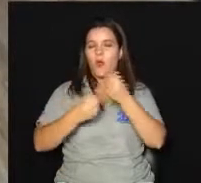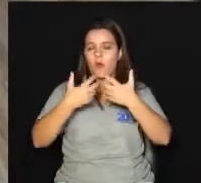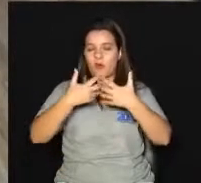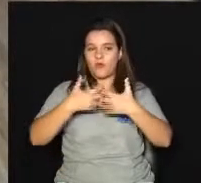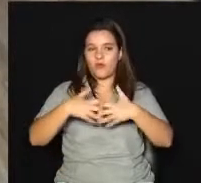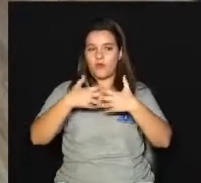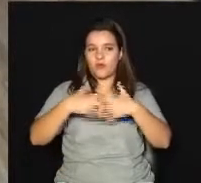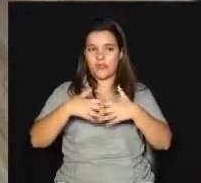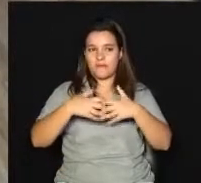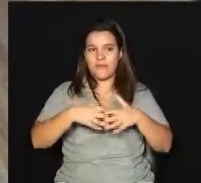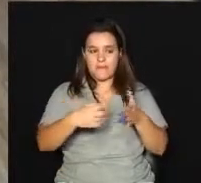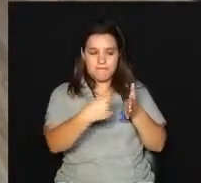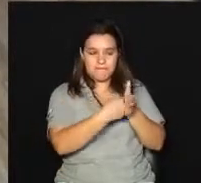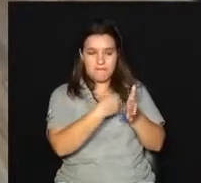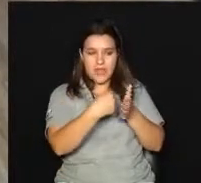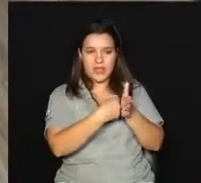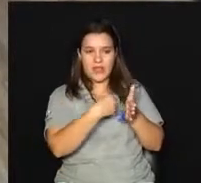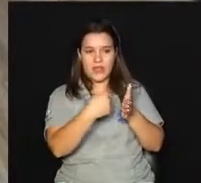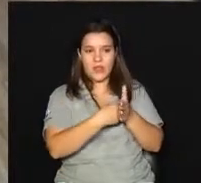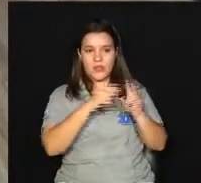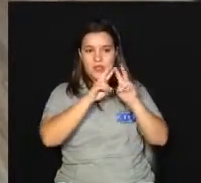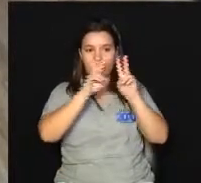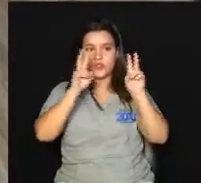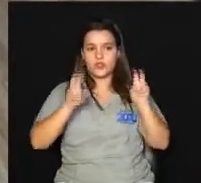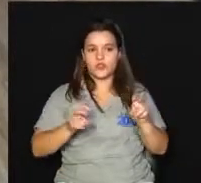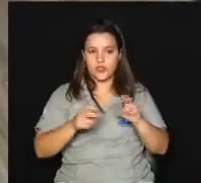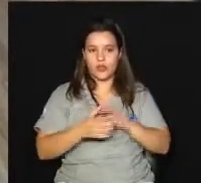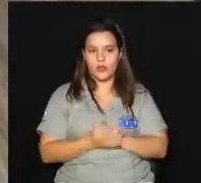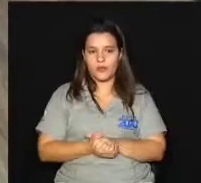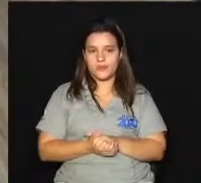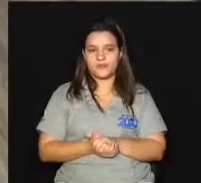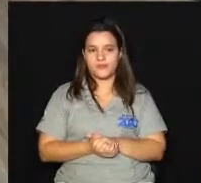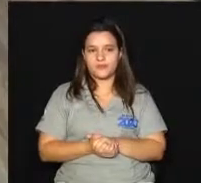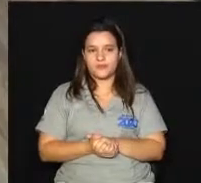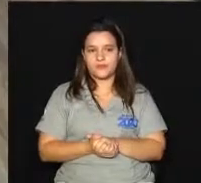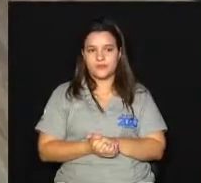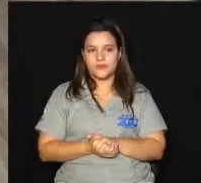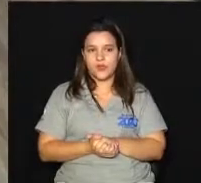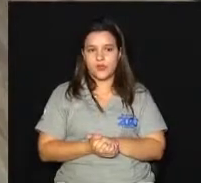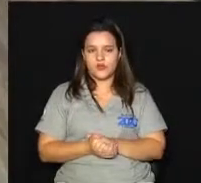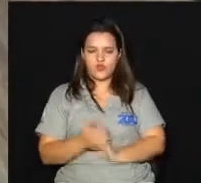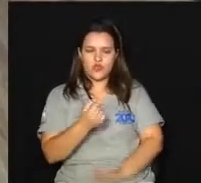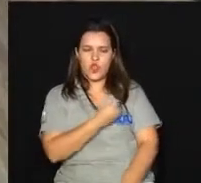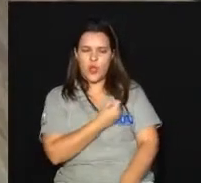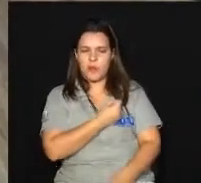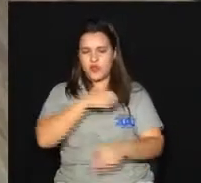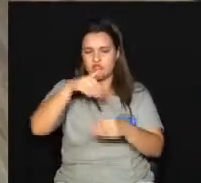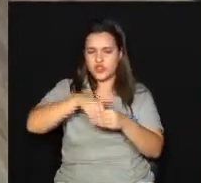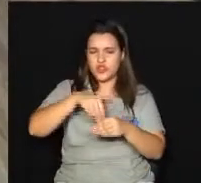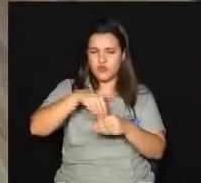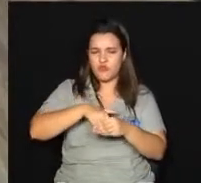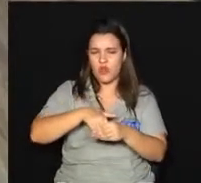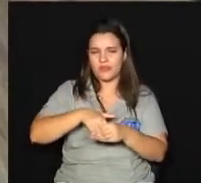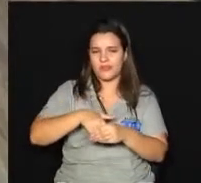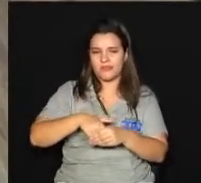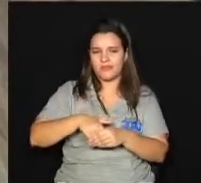estamos recebendo pergunta também sobre essa questão de coeficiente eleitoral, se o senhor pudesse